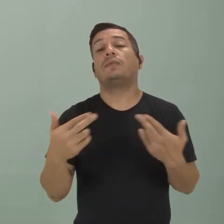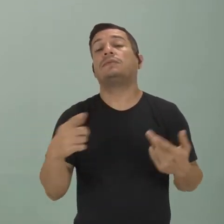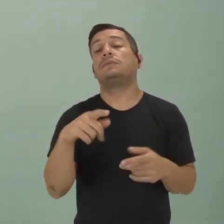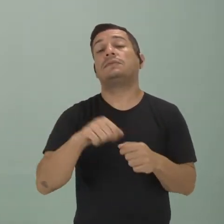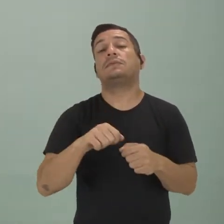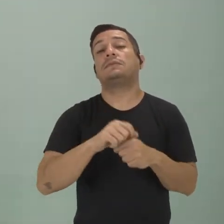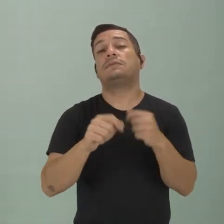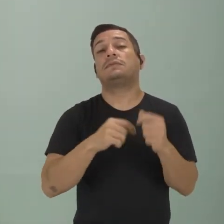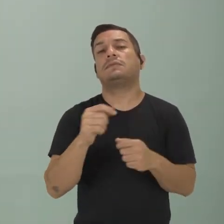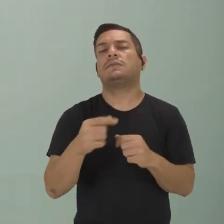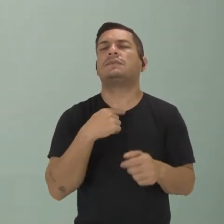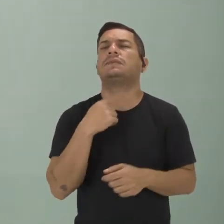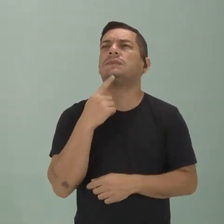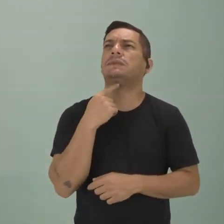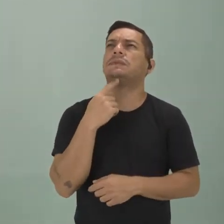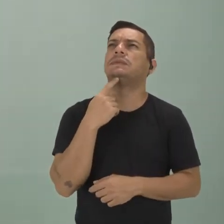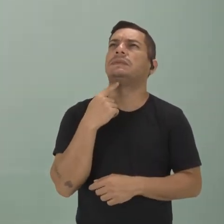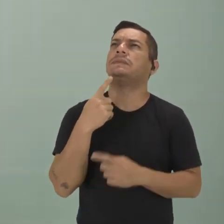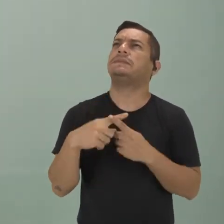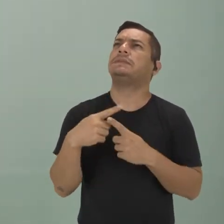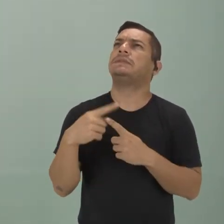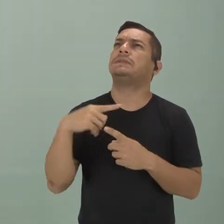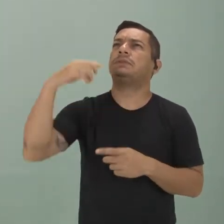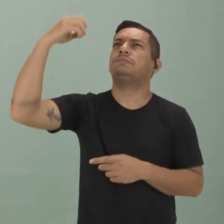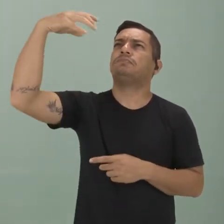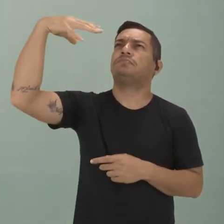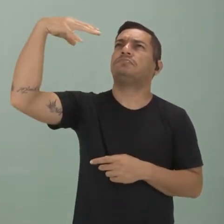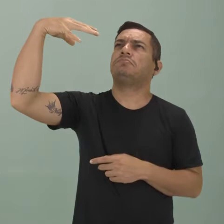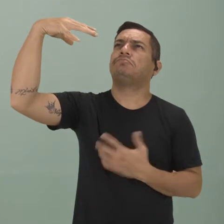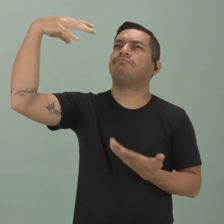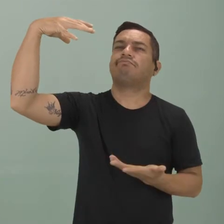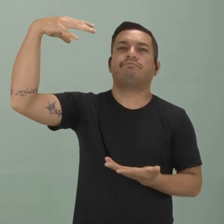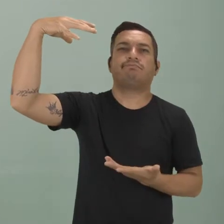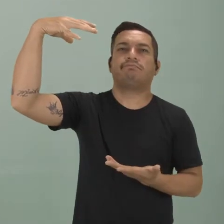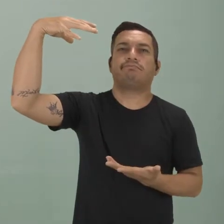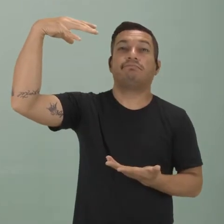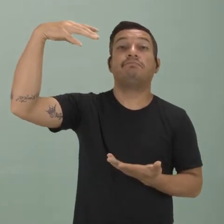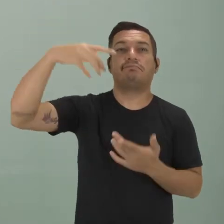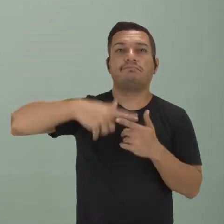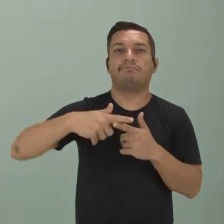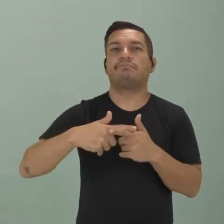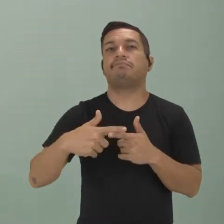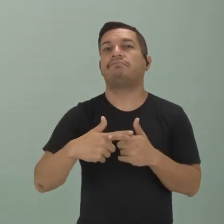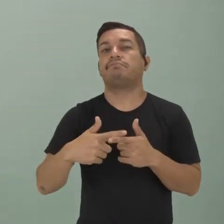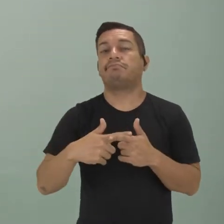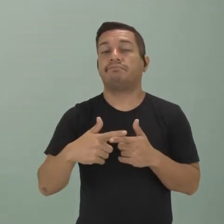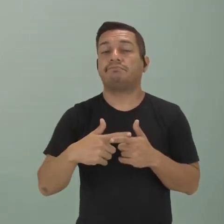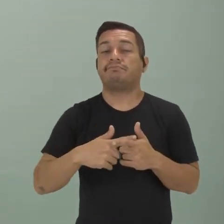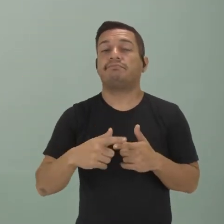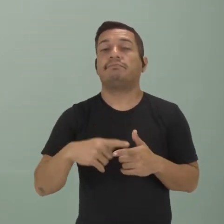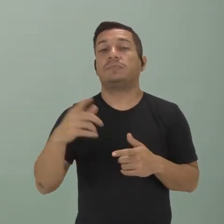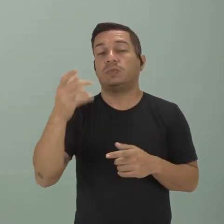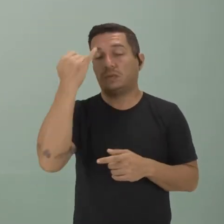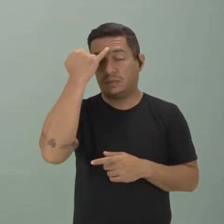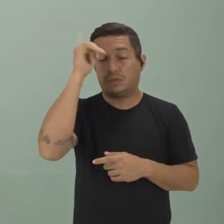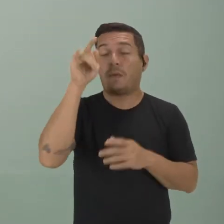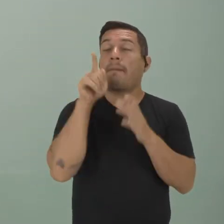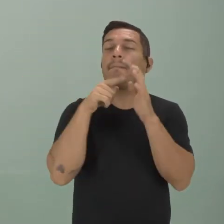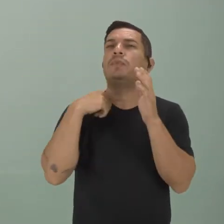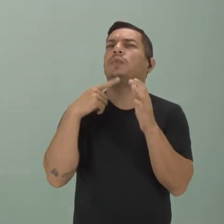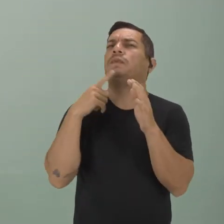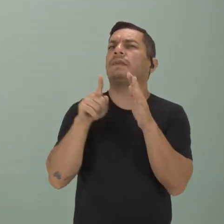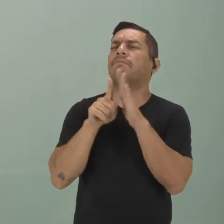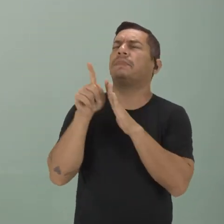foi a segunda coisa que você fez? Você se perguntou por que essa lâmpada não acendeu. Então você problematizou, você criou